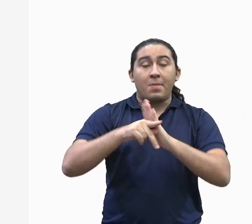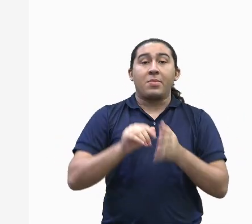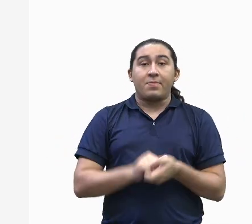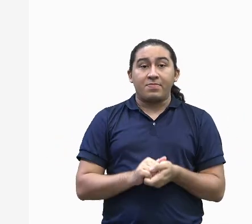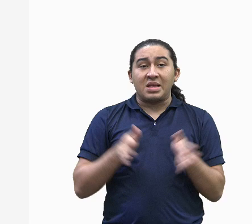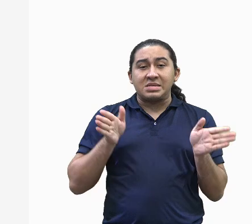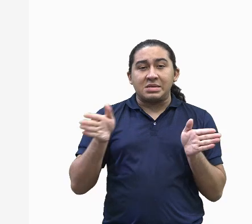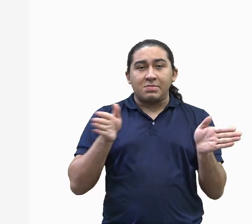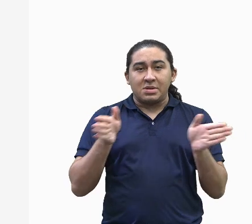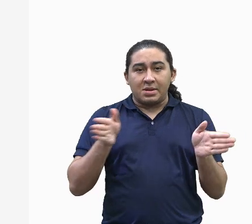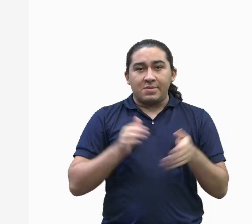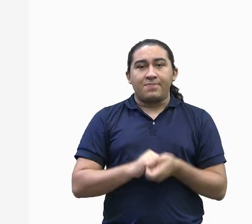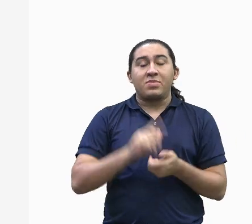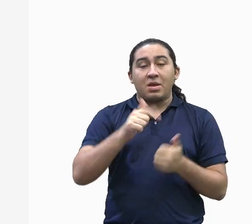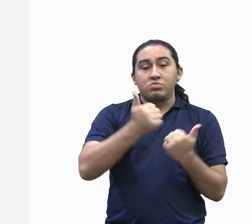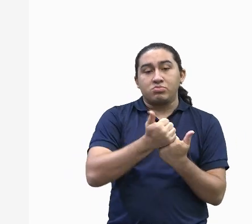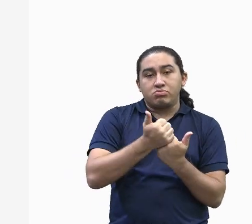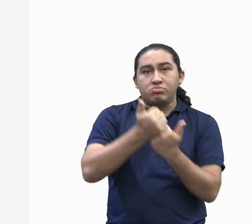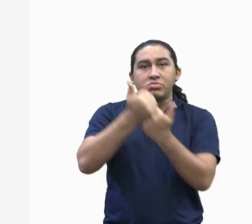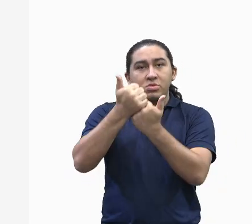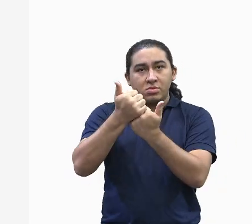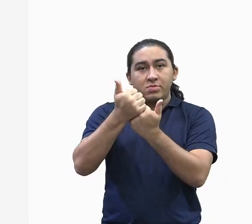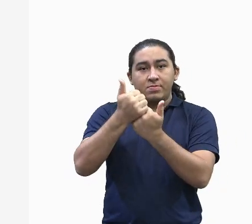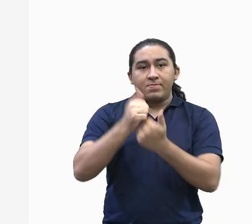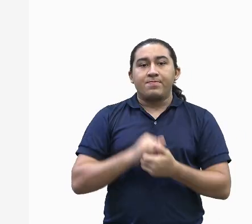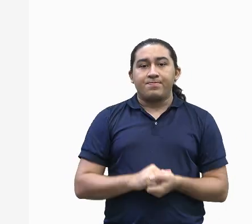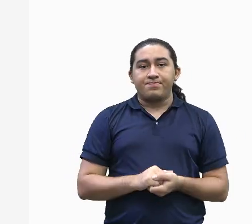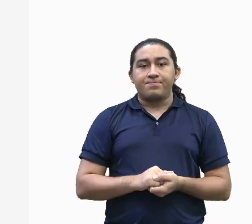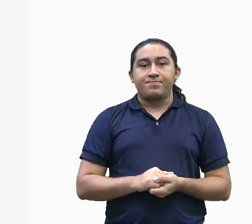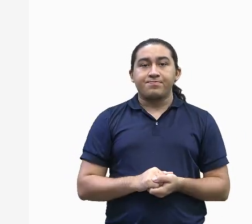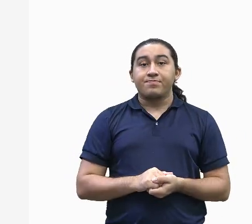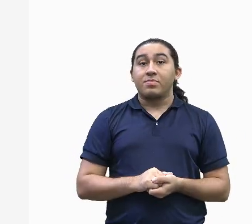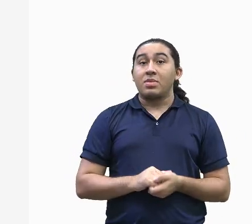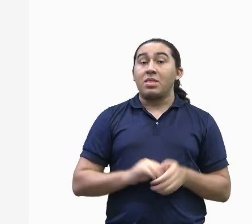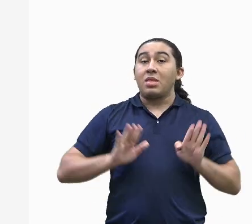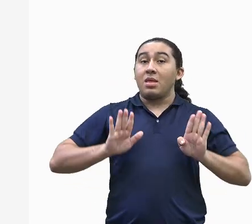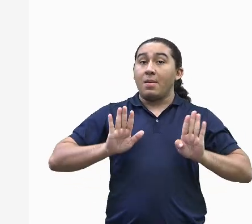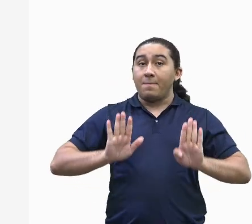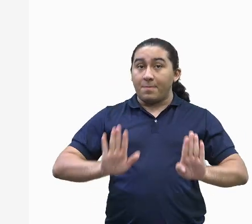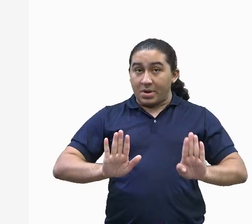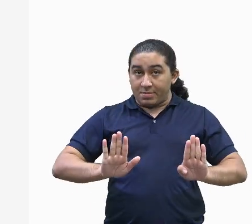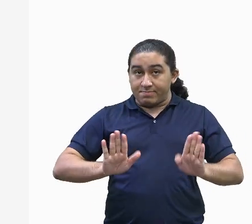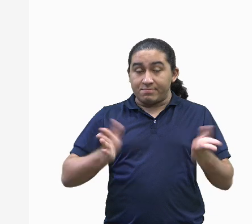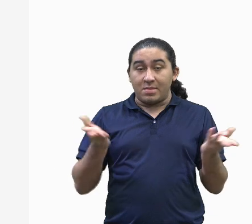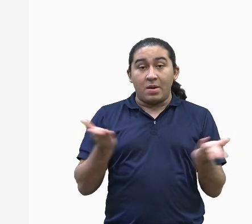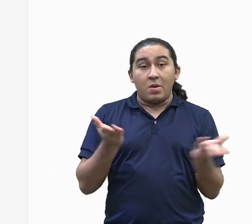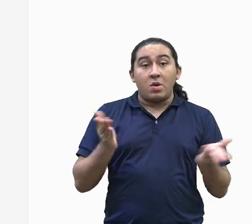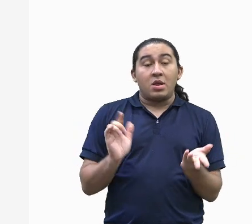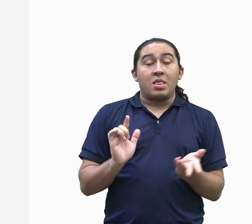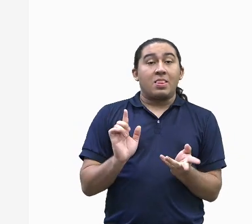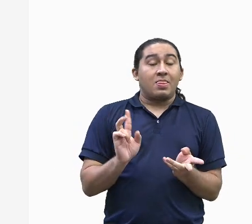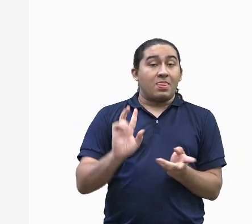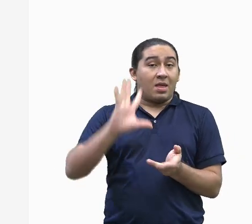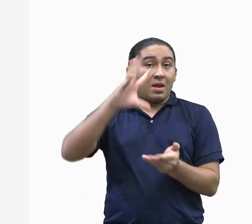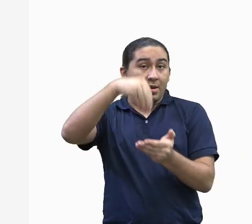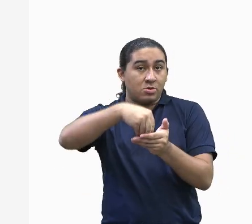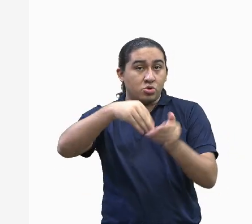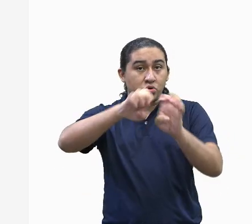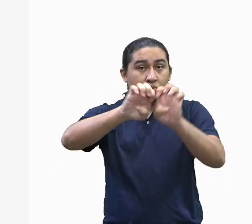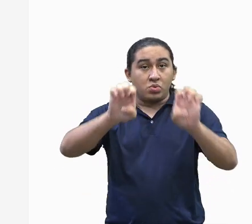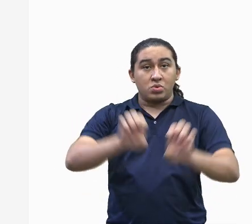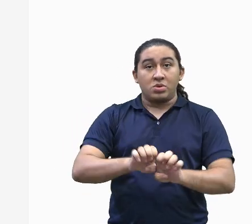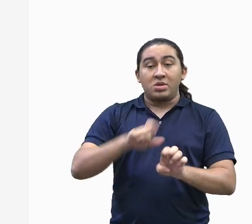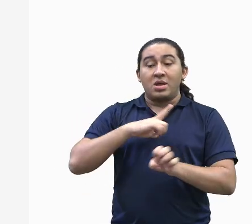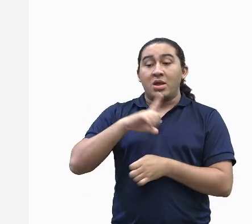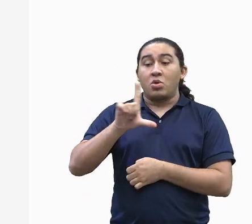título auxiliar. Agora, dentro da estrutura da notícia, nós vamos ver o lead. Lead é o que